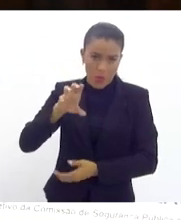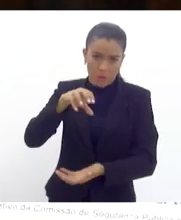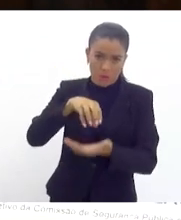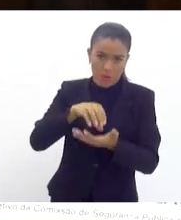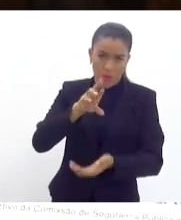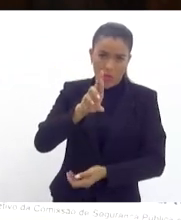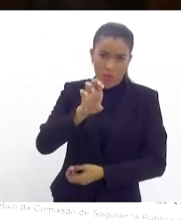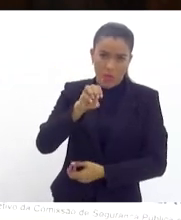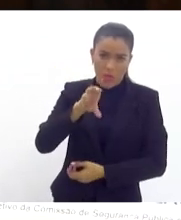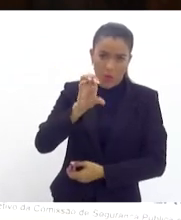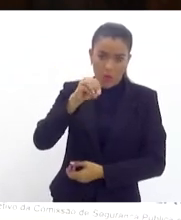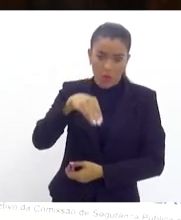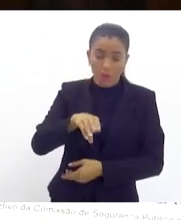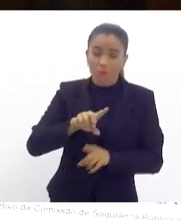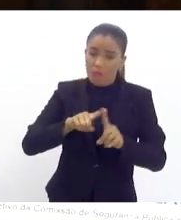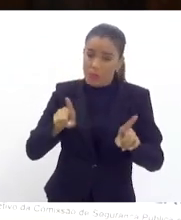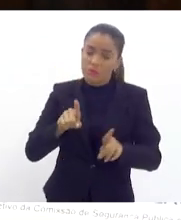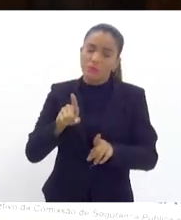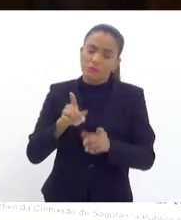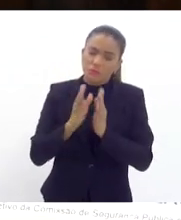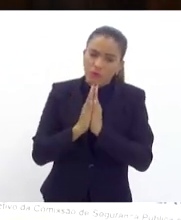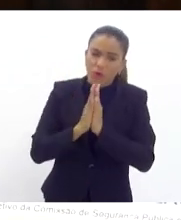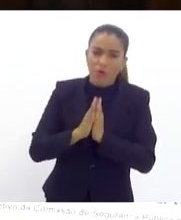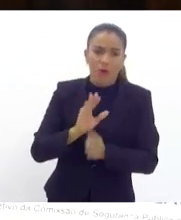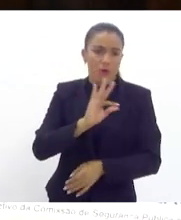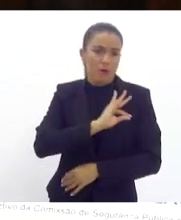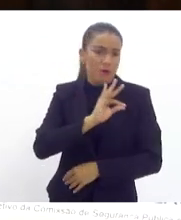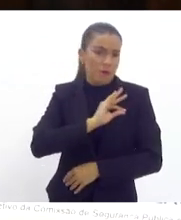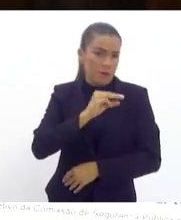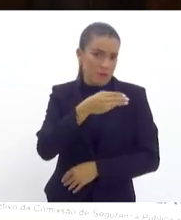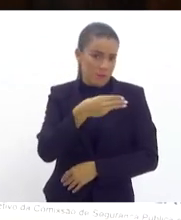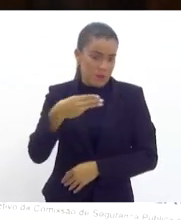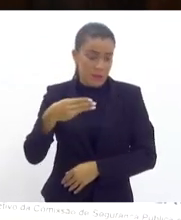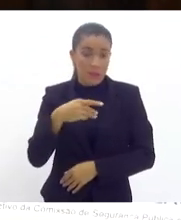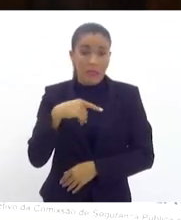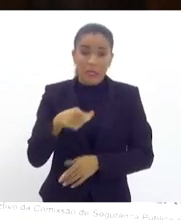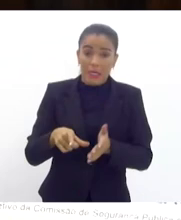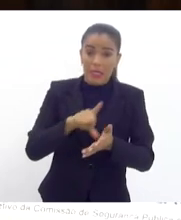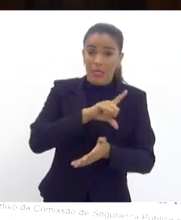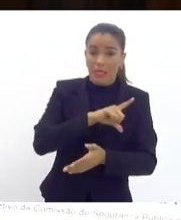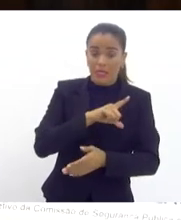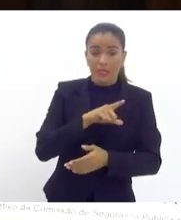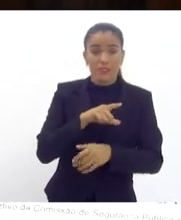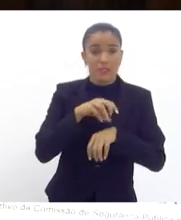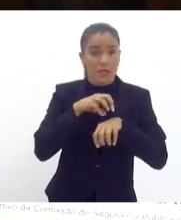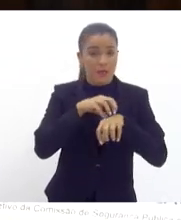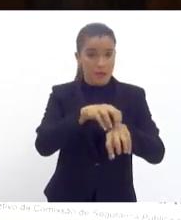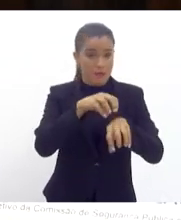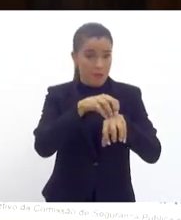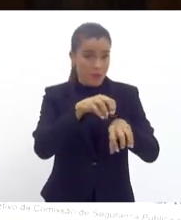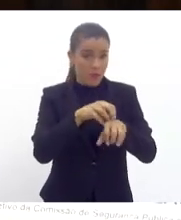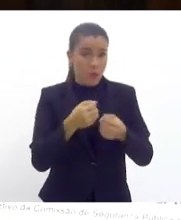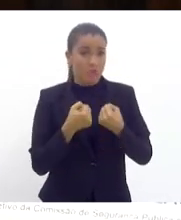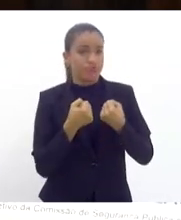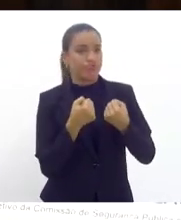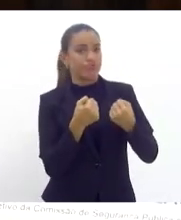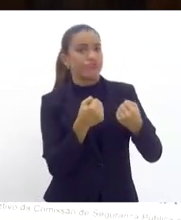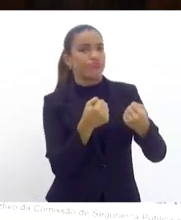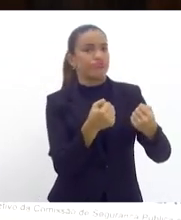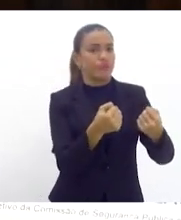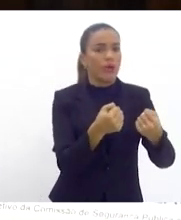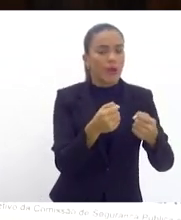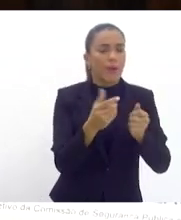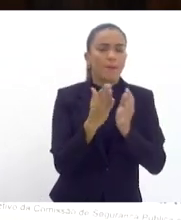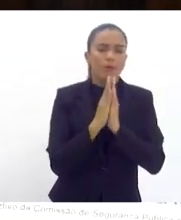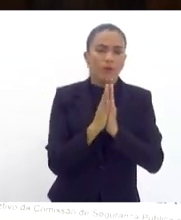da polícia militar e que a gente faça ali o que foi programado inicialmente que antes das viaturas do Recon saírem para as suas missões que façam